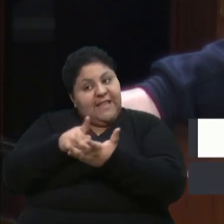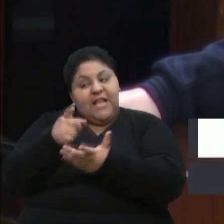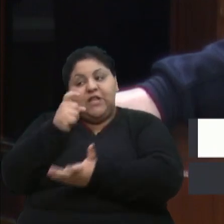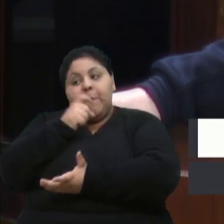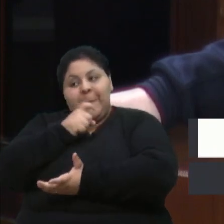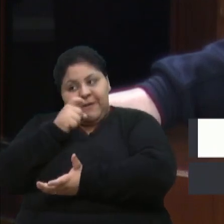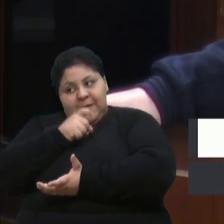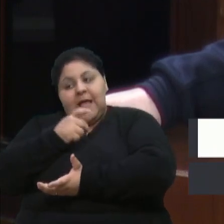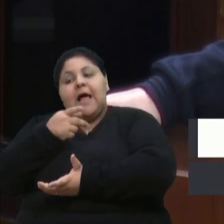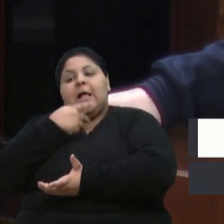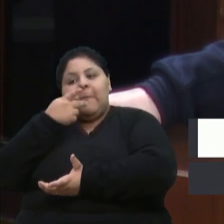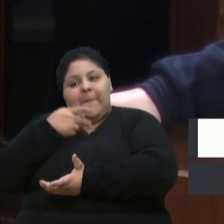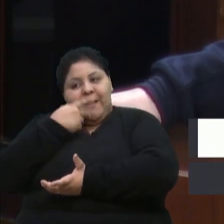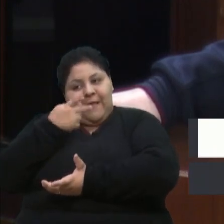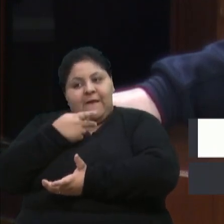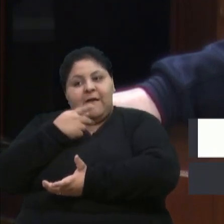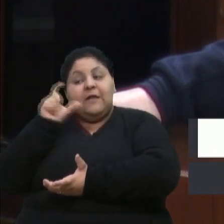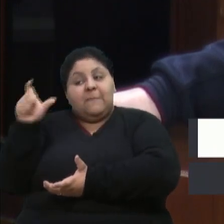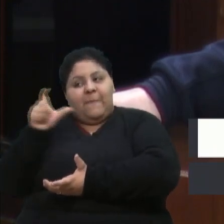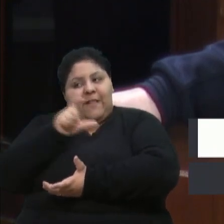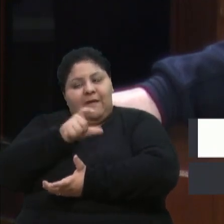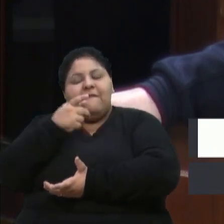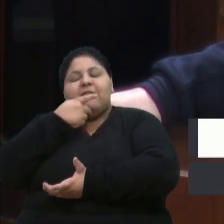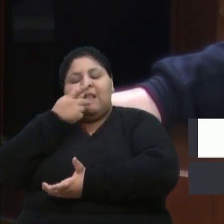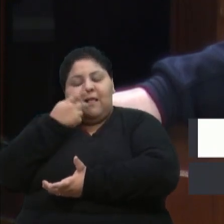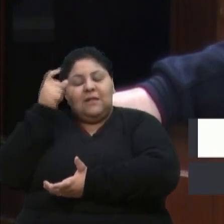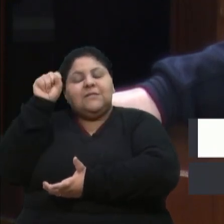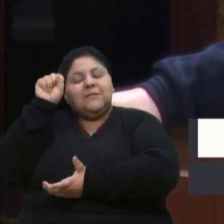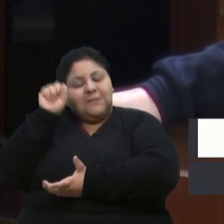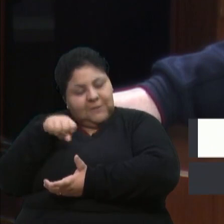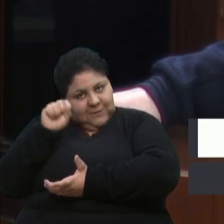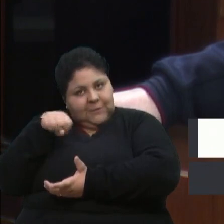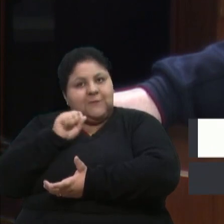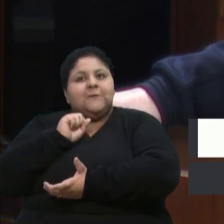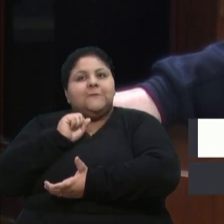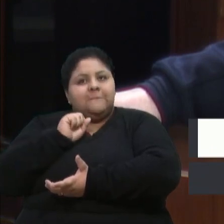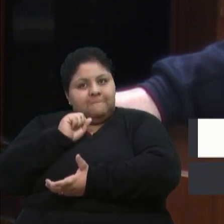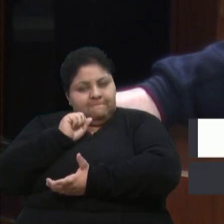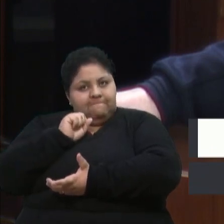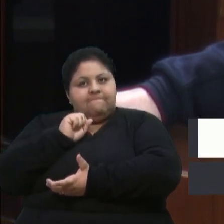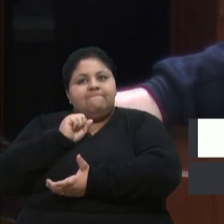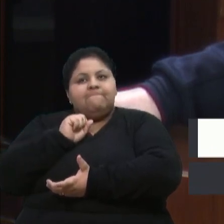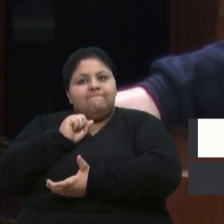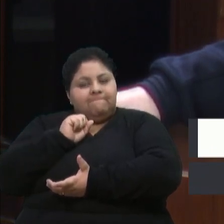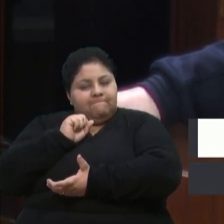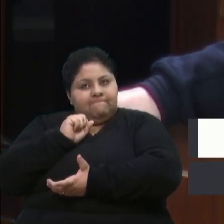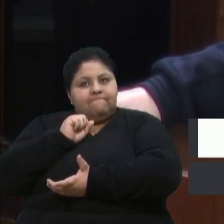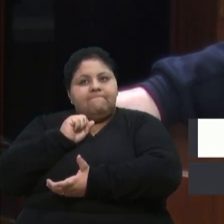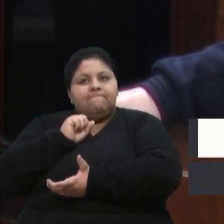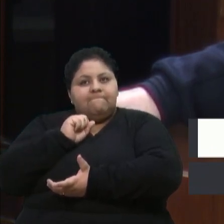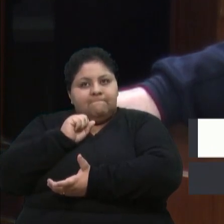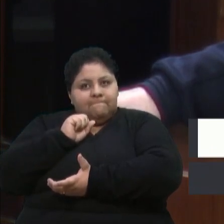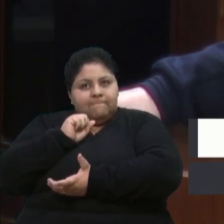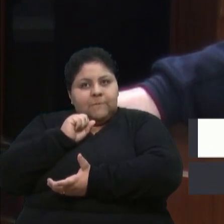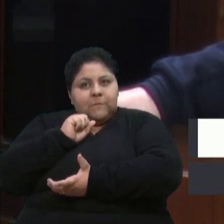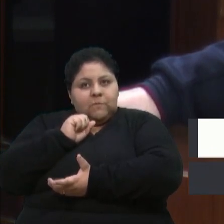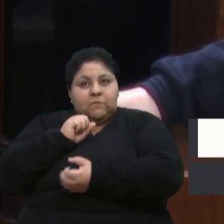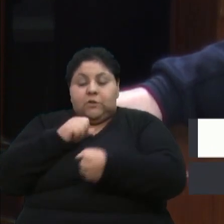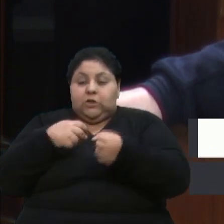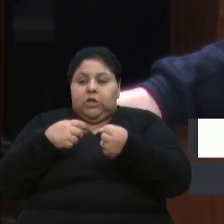palavras foram ditas, vereadora Tati. As palavras foram ditas, que ia se tornar uma espécie de shopping